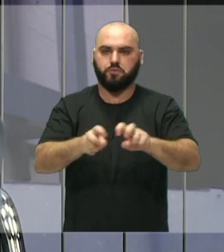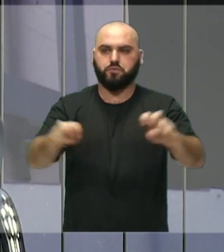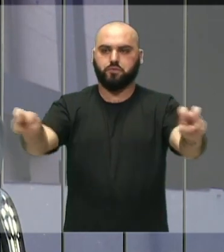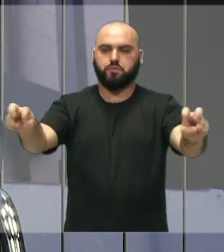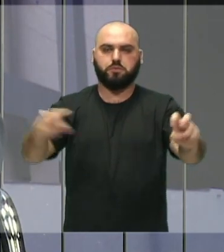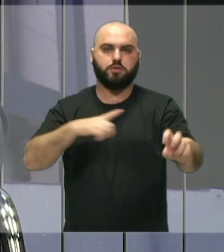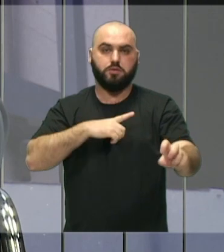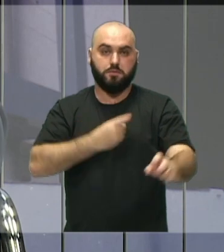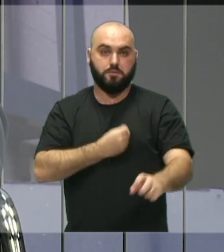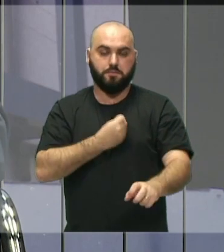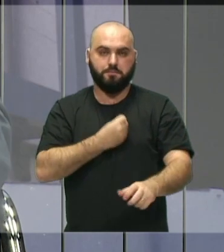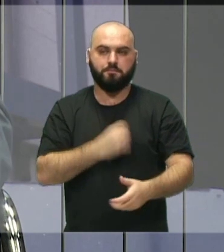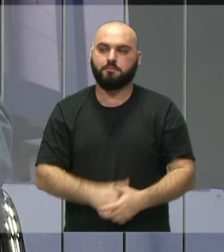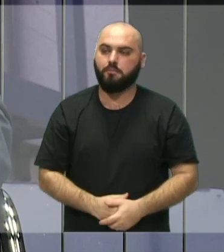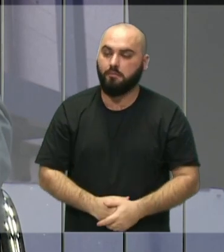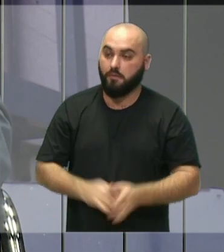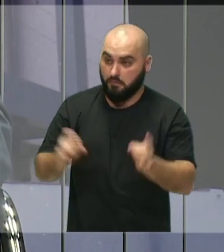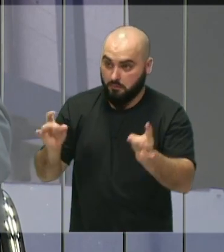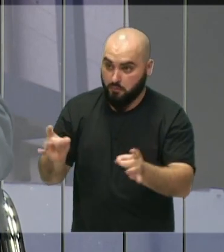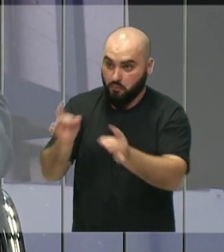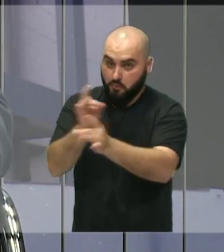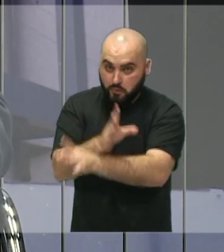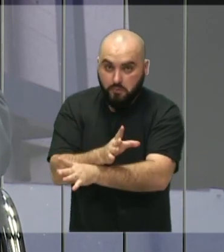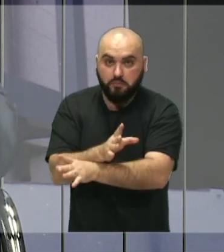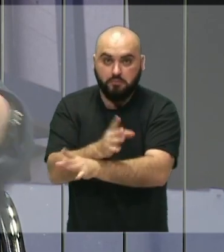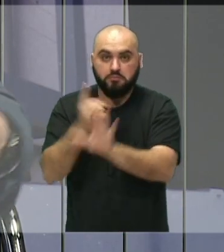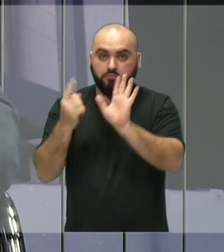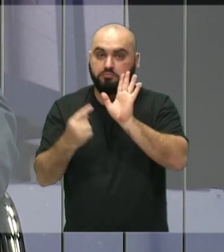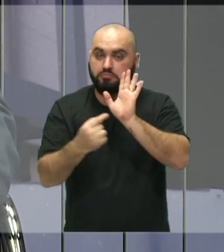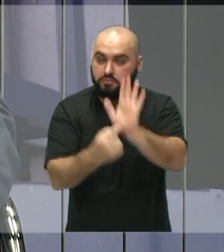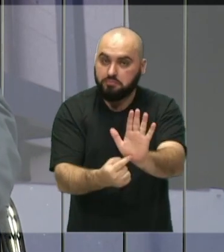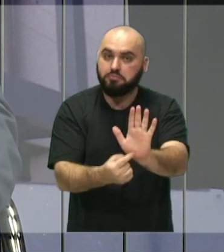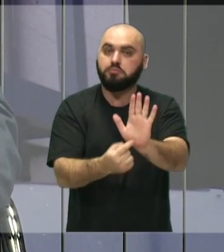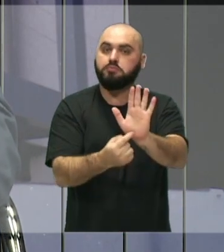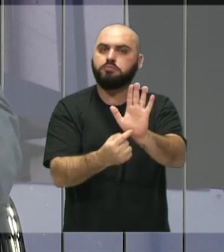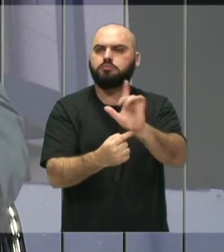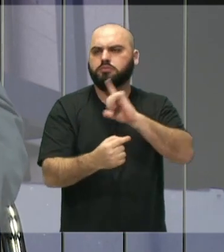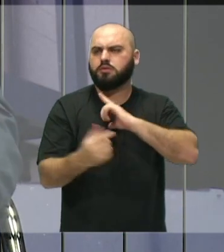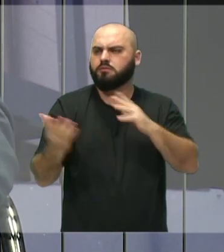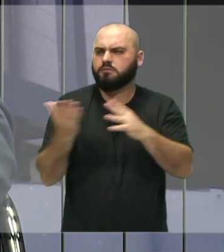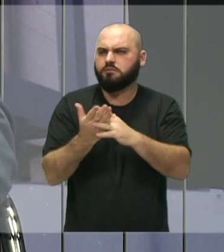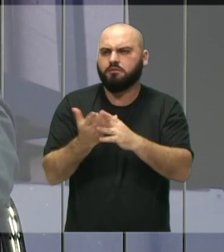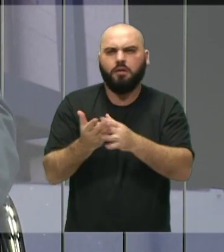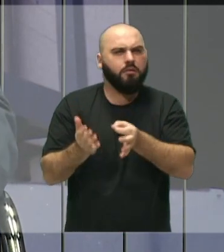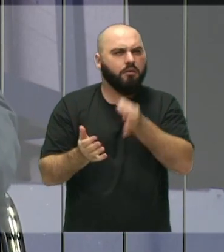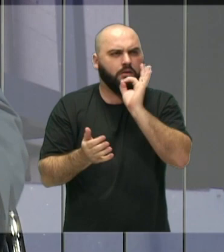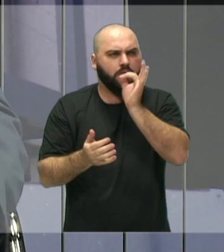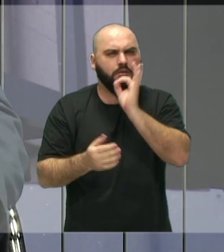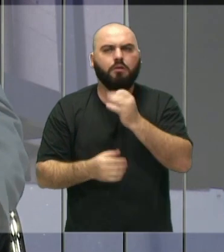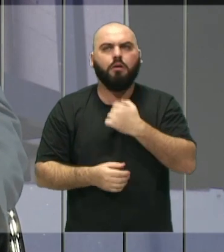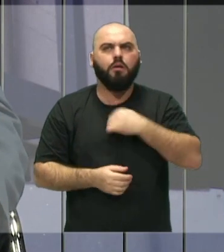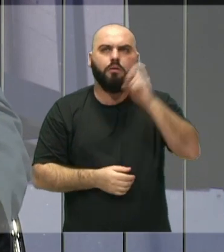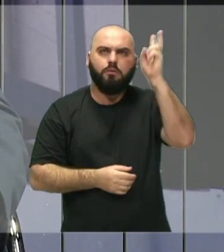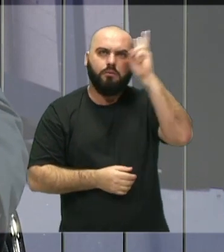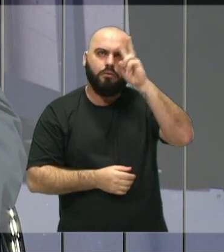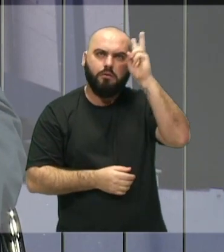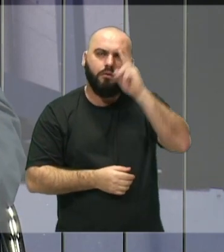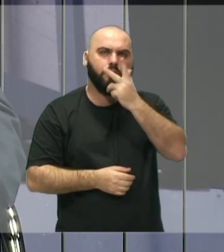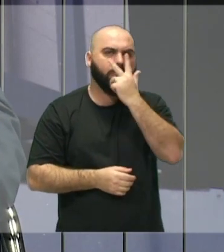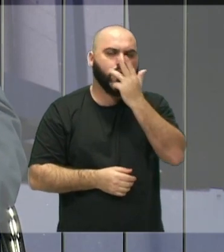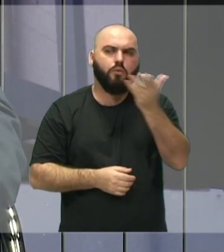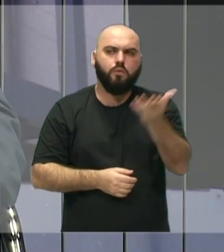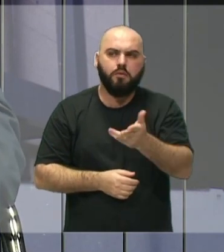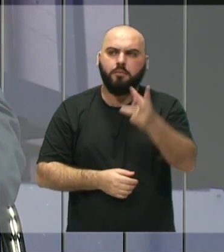né? Terminado aquele momento ali que teve um intervalo, um coffee break, eu me lembro como fosse hoje, o prefeito veio na